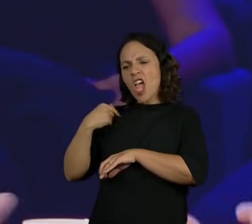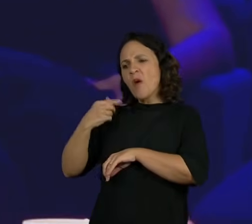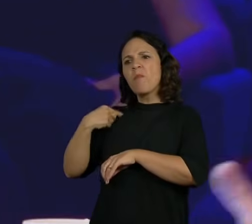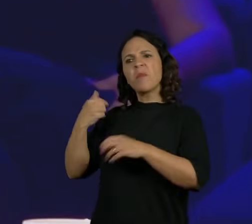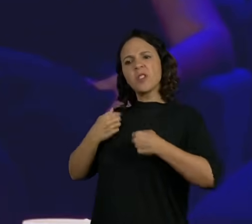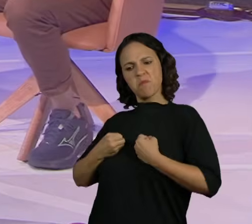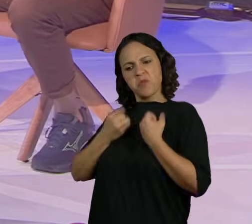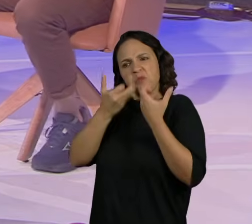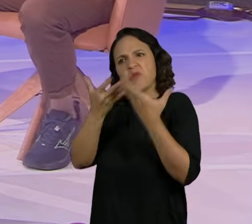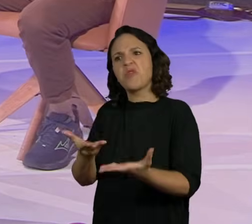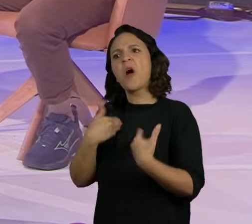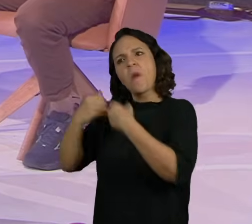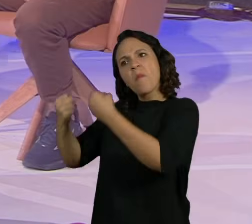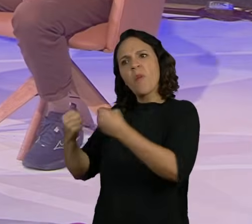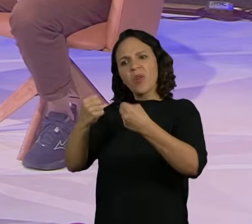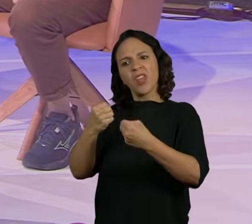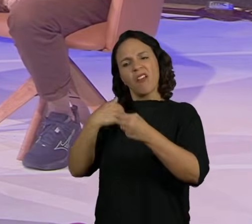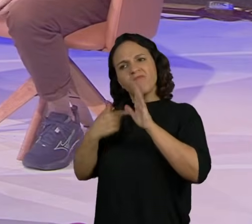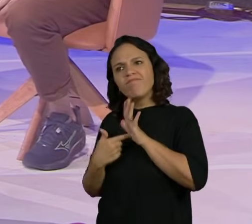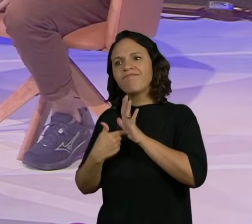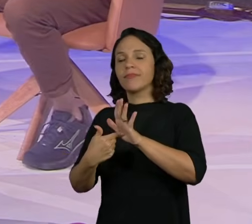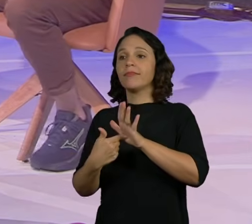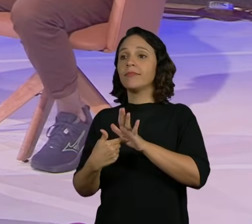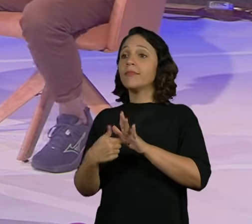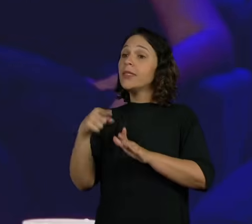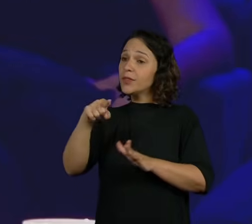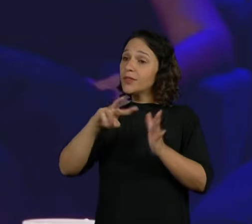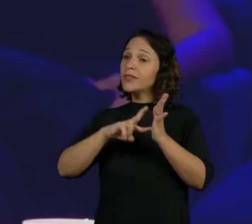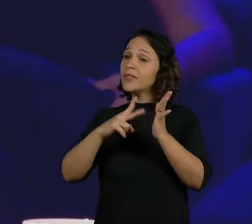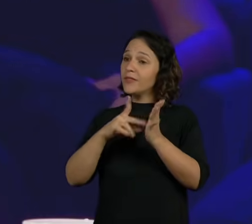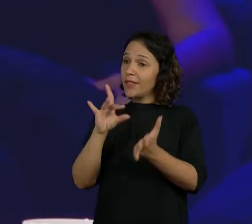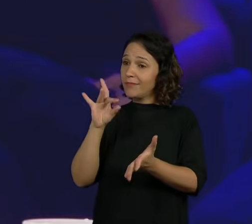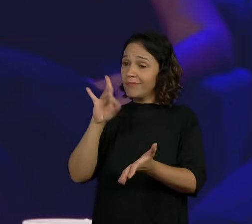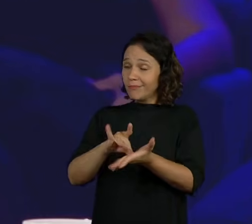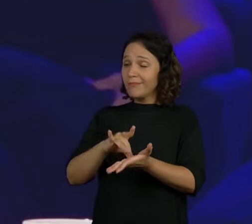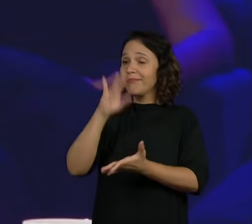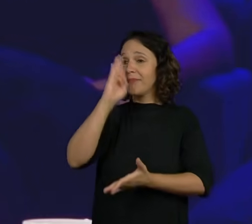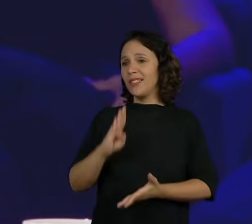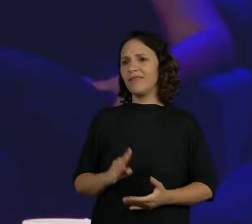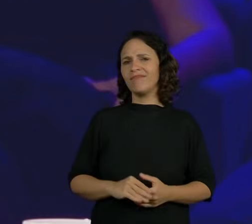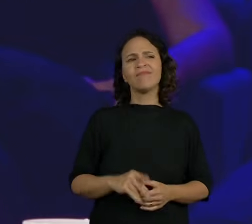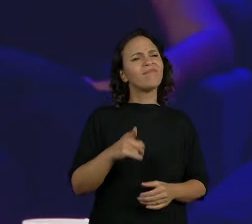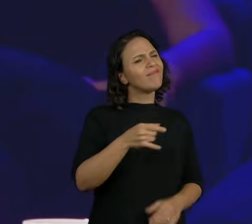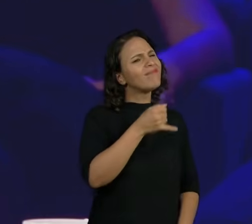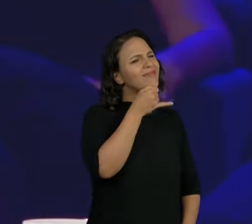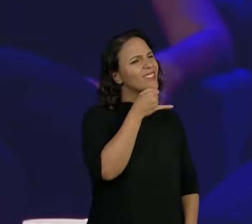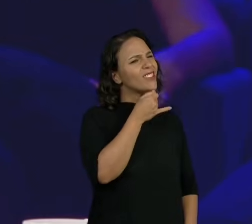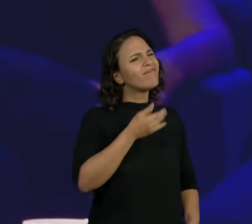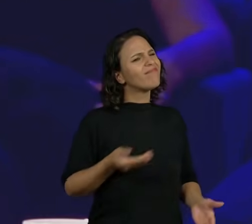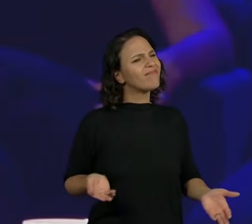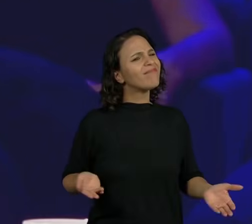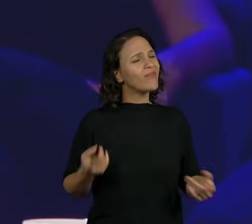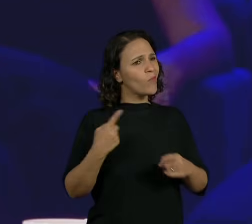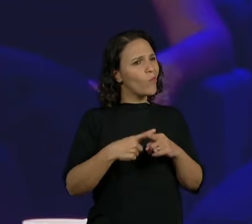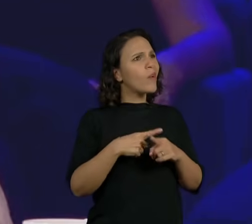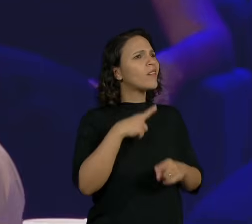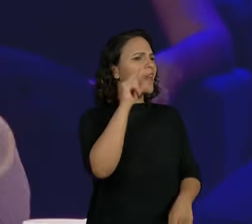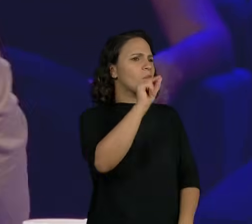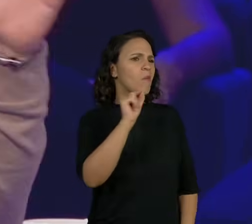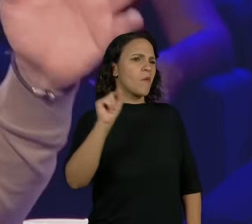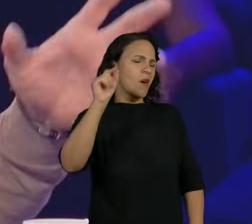mostrar... Exatamente isso. Isso é o Brasil. E isso é uma coisa tão triste, porque você vê assim, né? Você tem países,